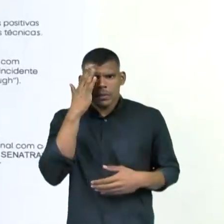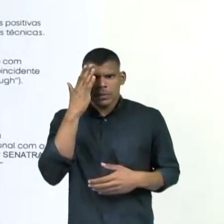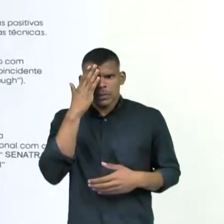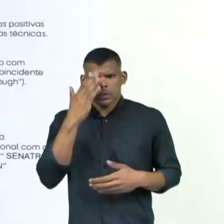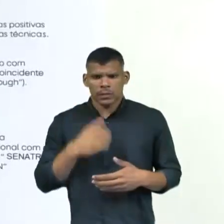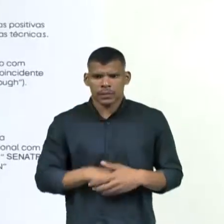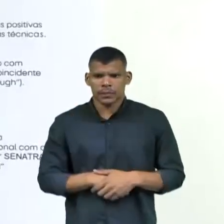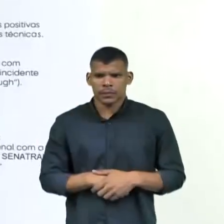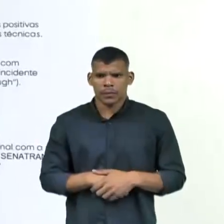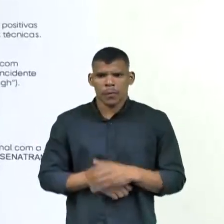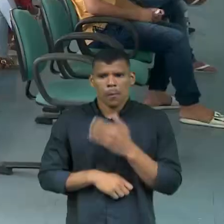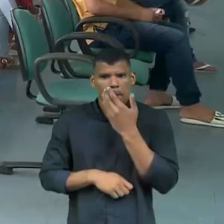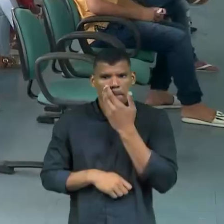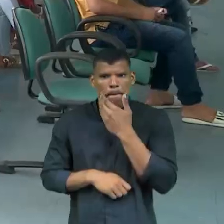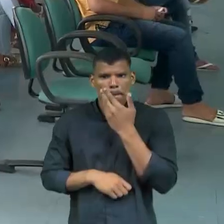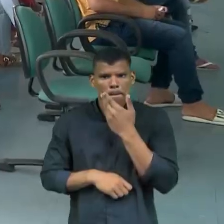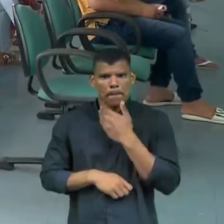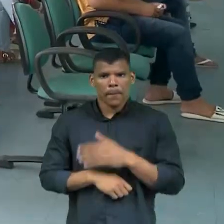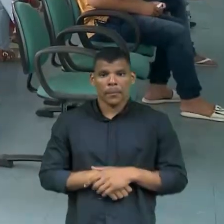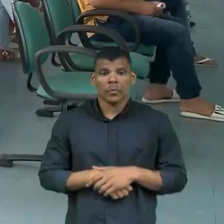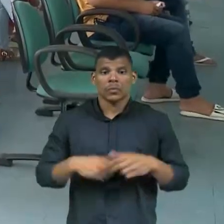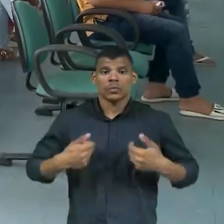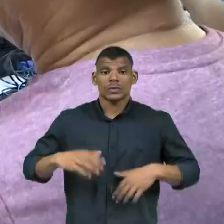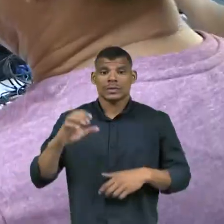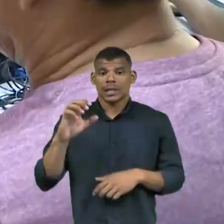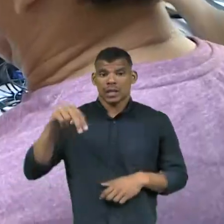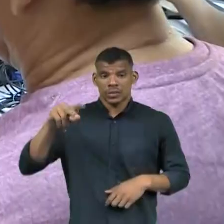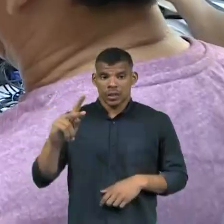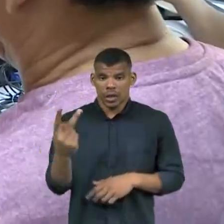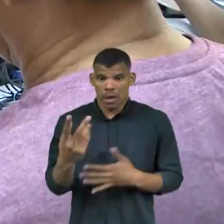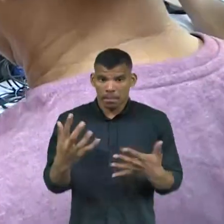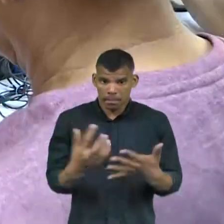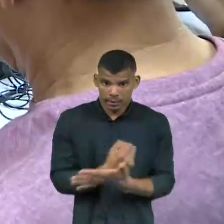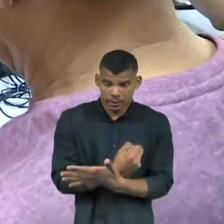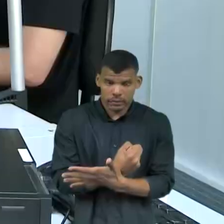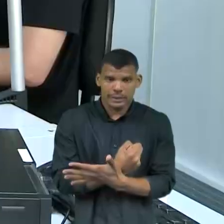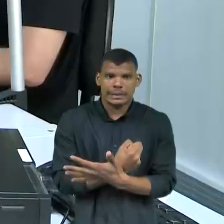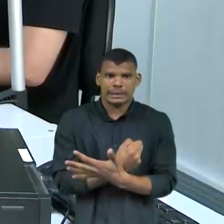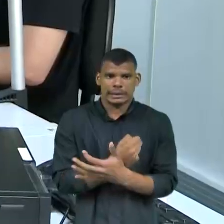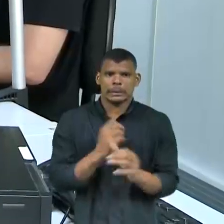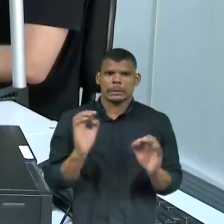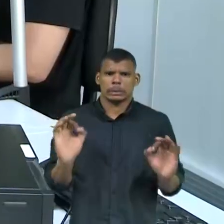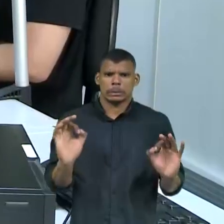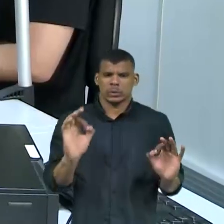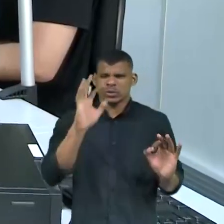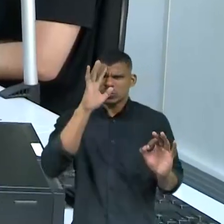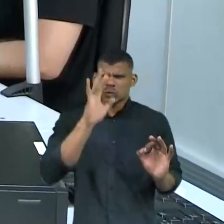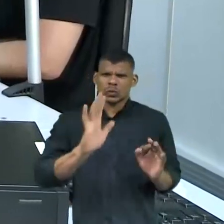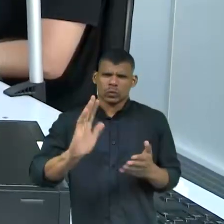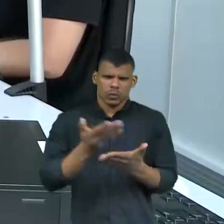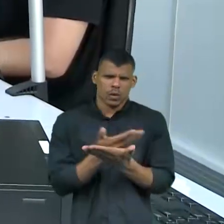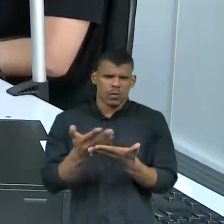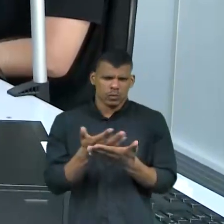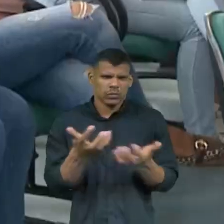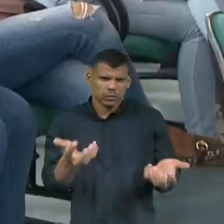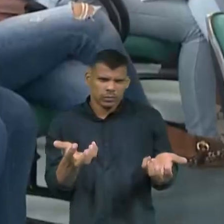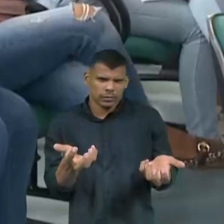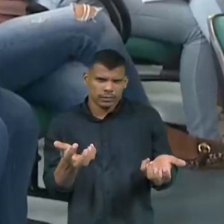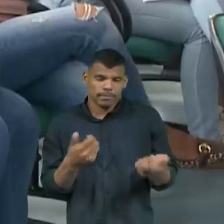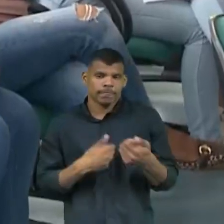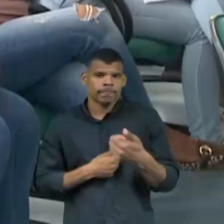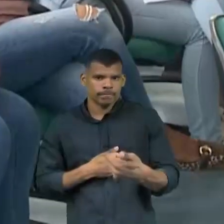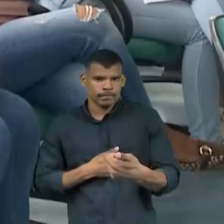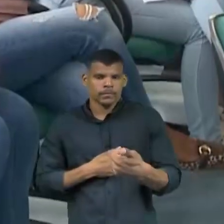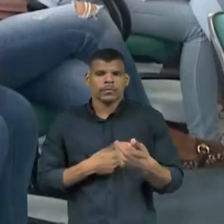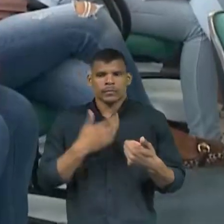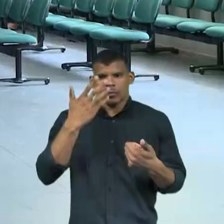Conquistar a carteira de habilitação é um sonho para a maioria dos futuros condutores. O processo que leva a essa conquista